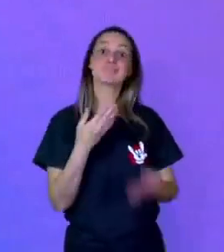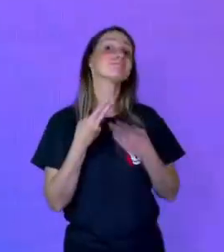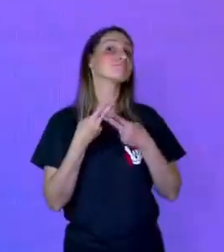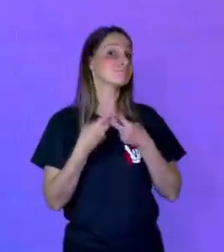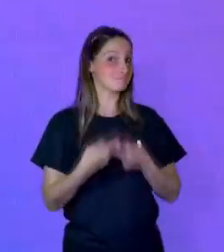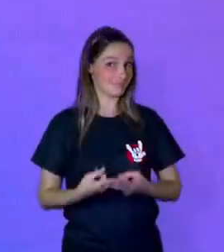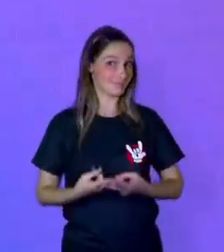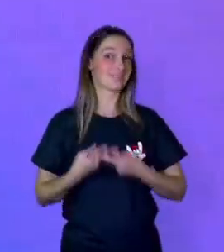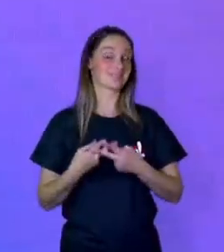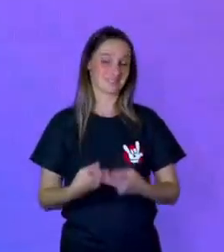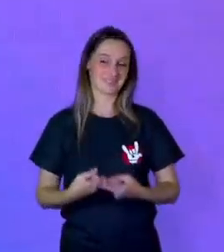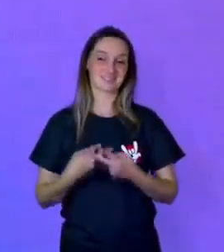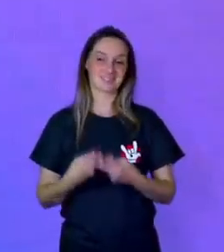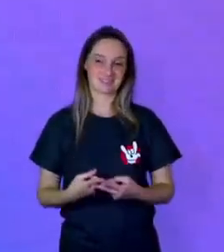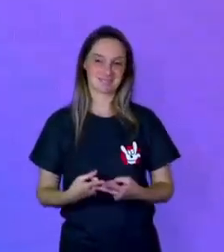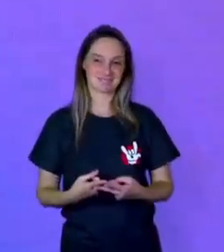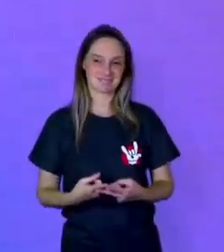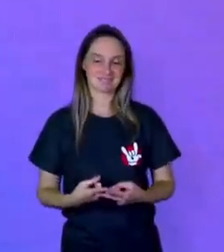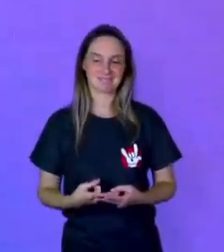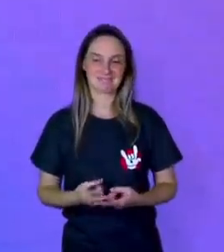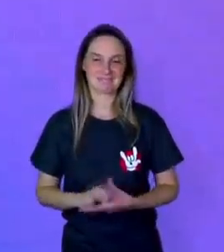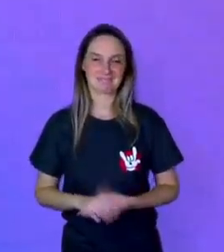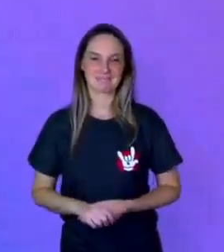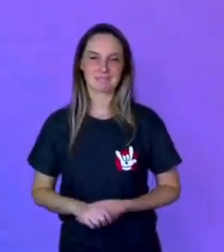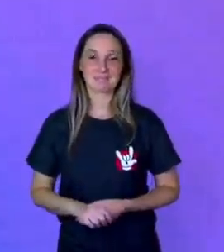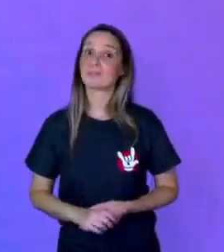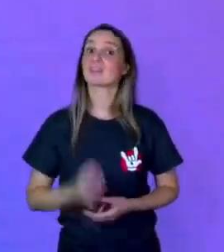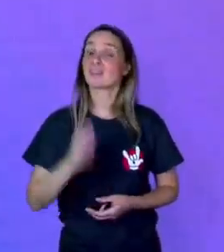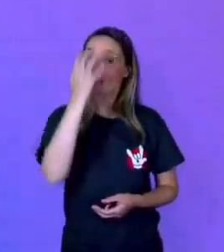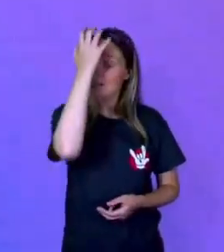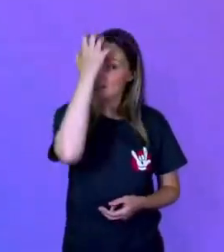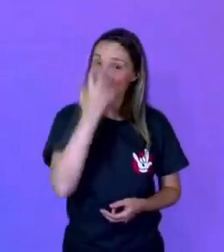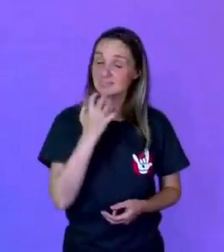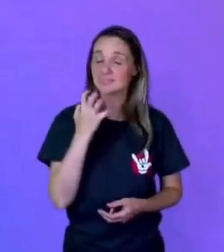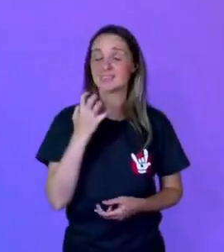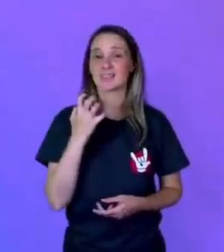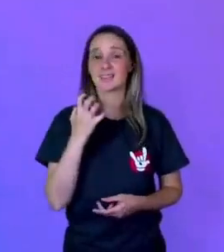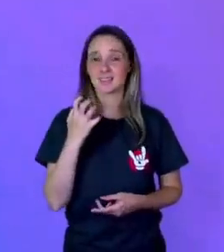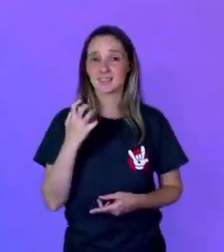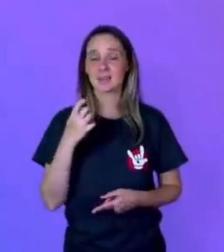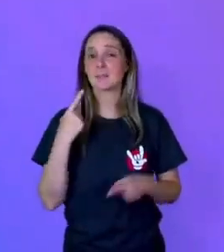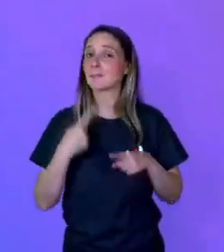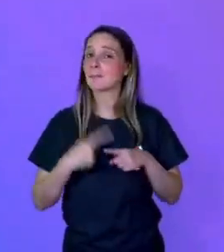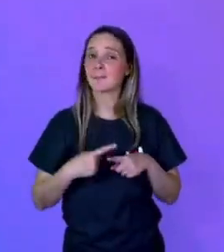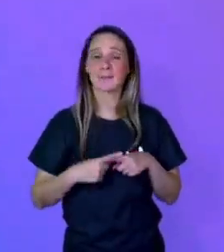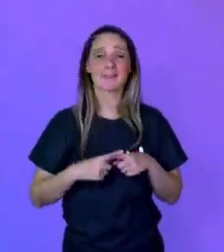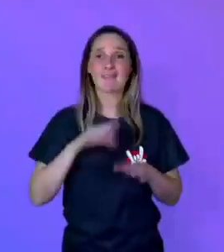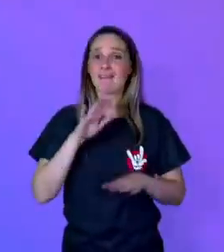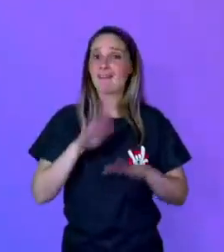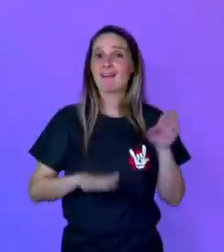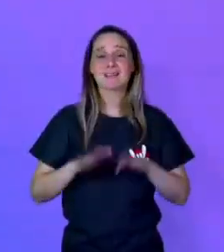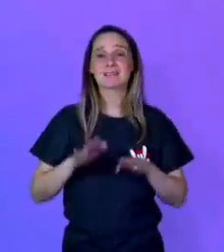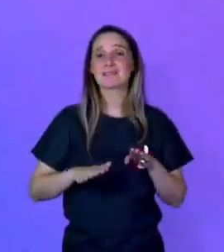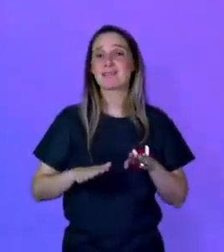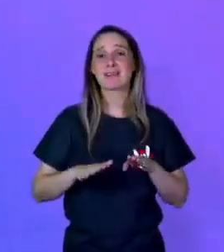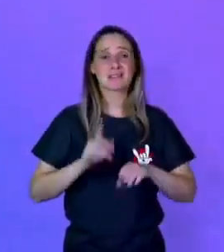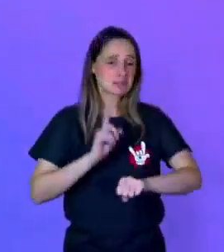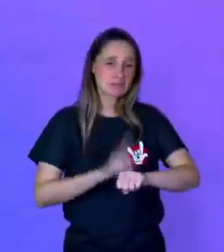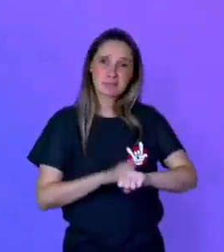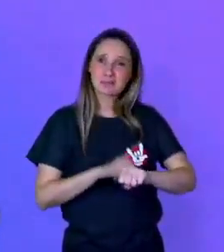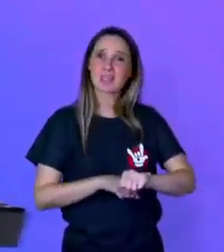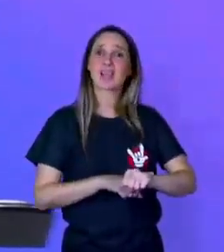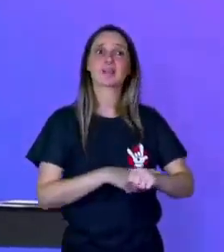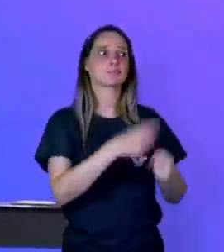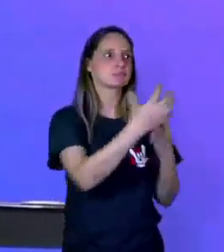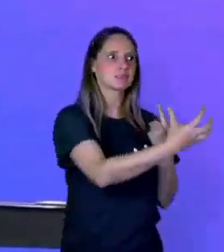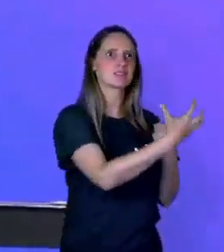Sério, eu estou falando de uma maneira leve, mas é sério isso. Por quê? Porque a gente está entrando num tempo de coisas voláteis, e aonde que